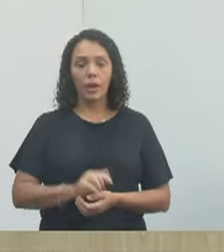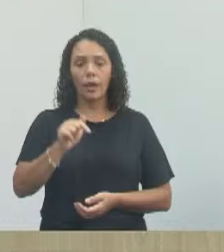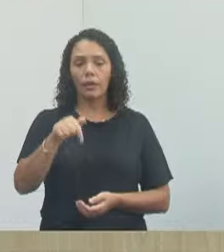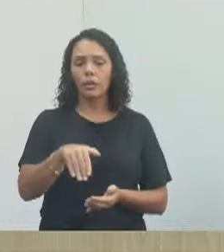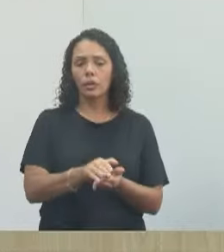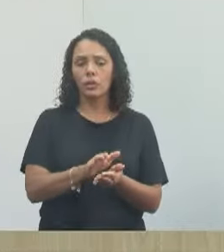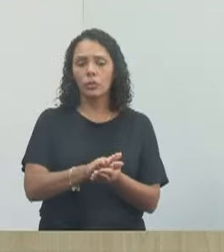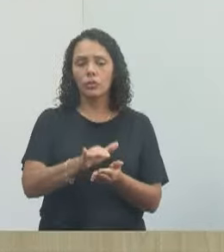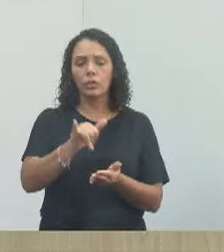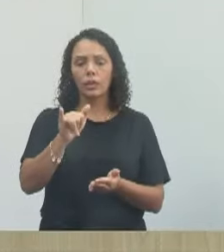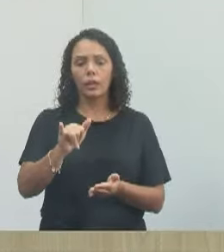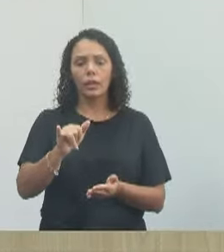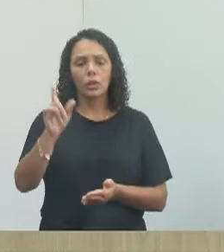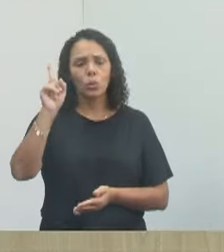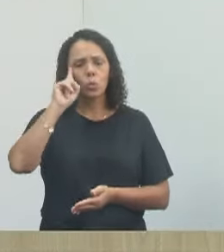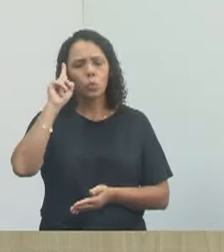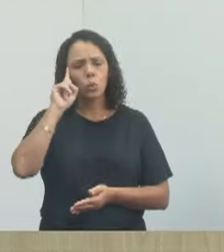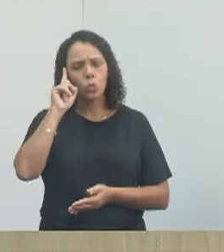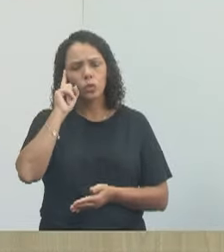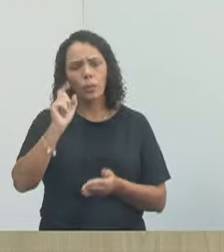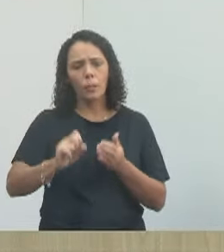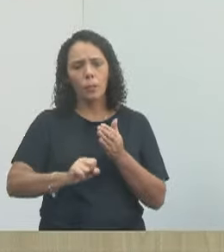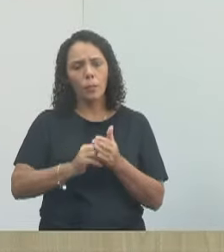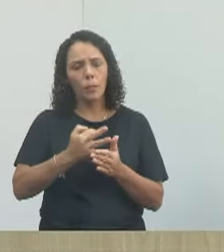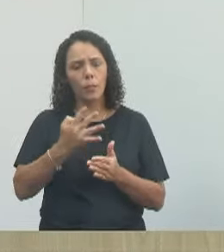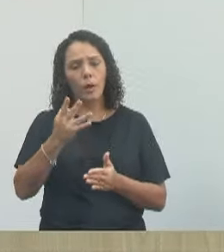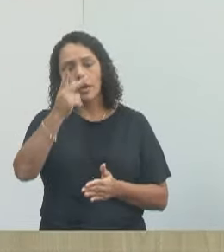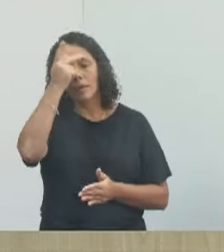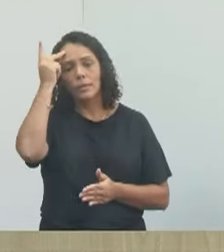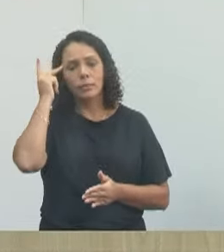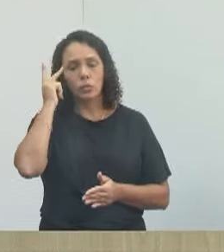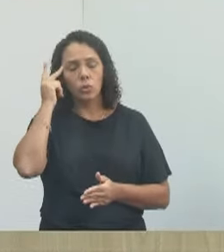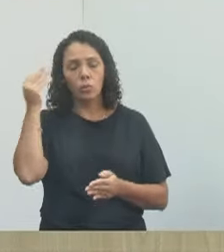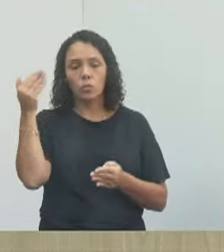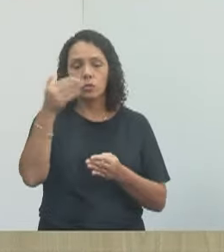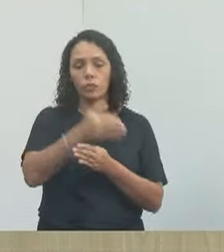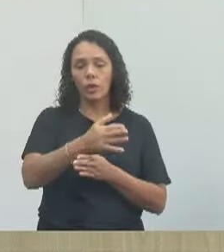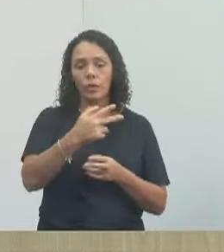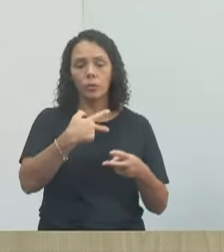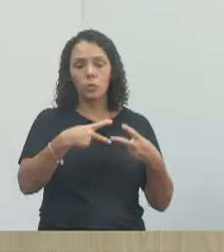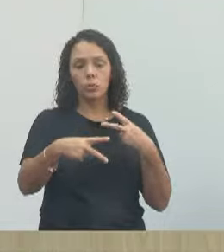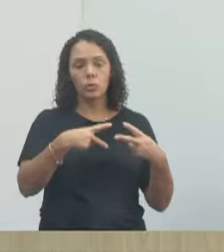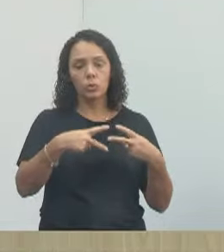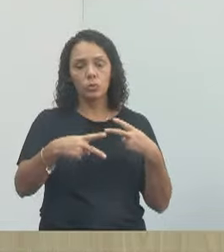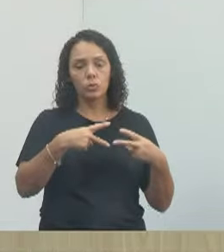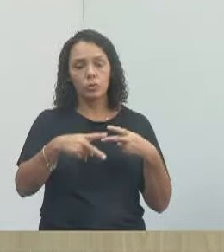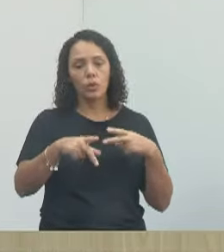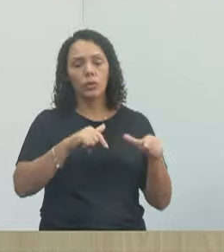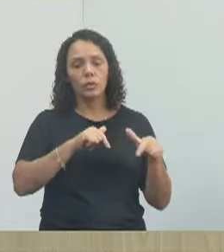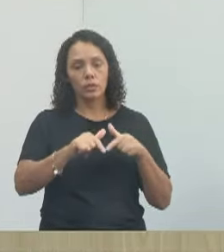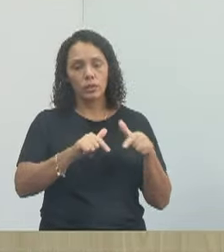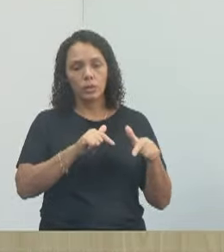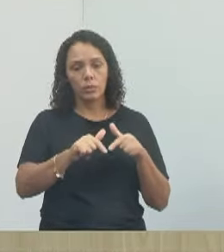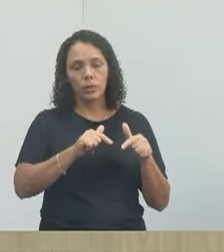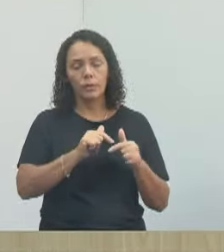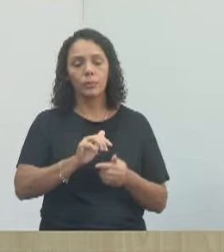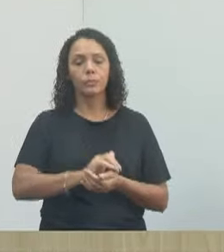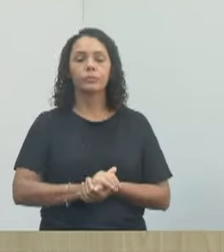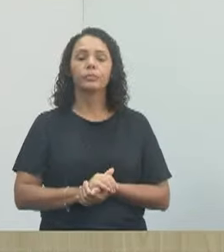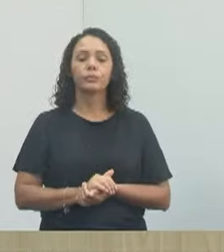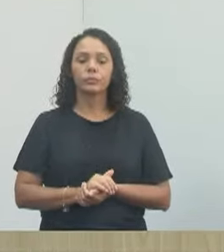município diariamente para trabalhar em São José dos Campos em outras cidad da região